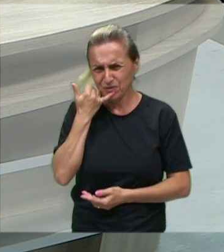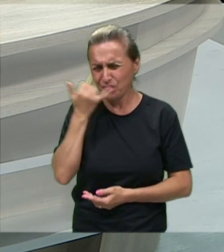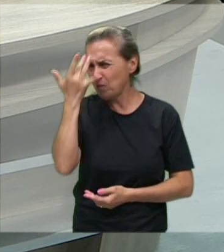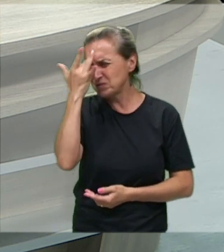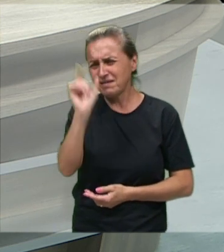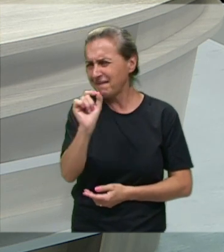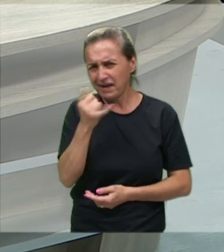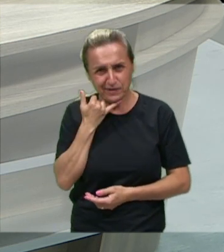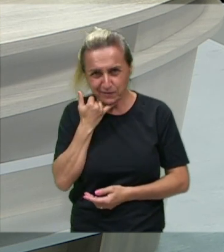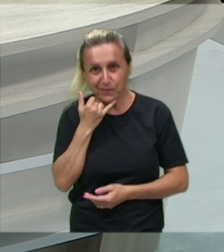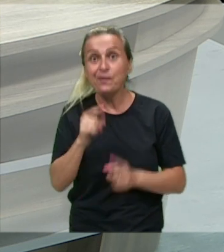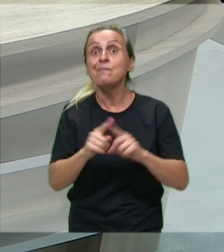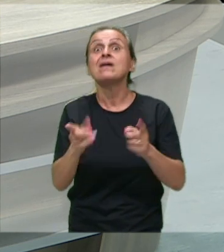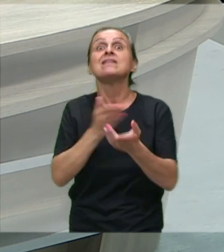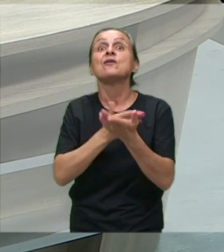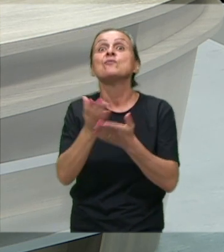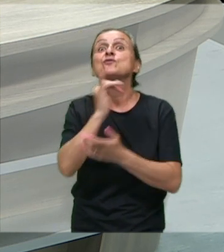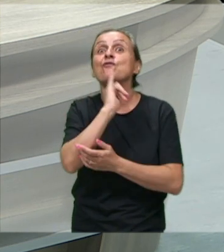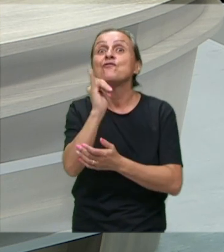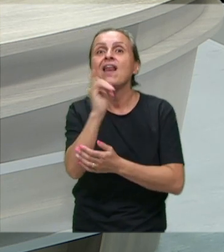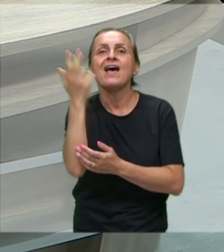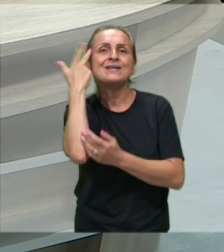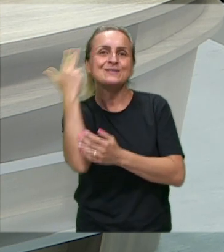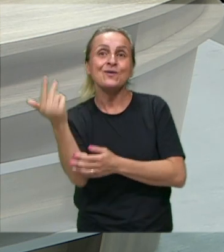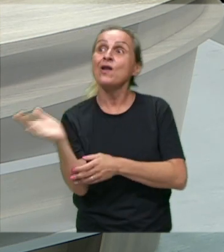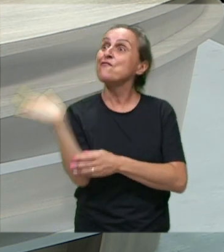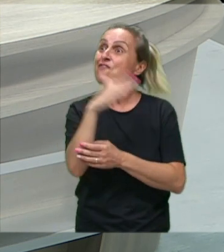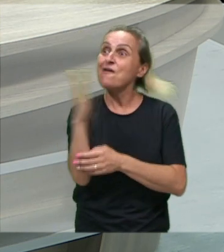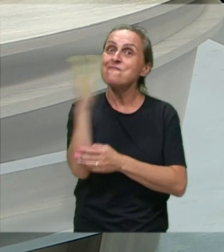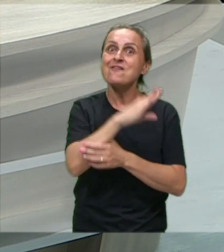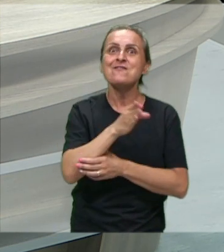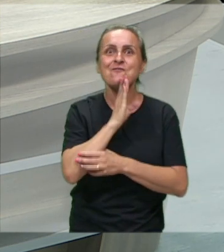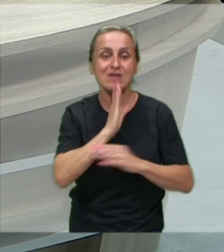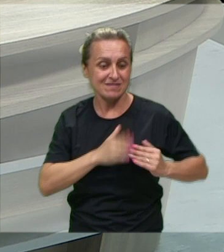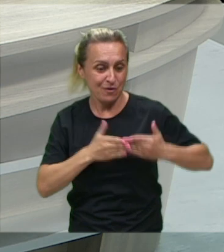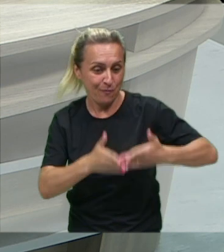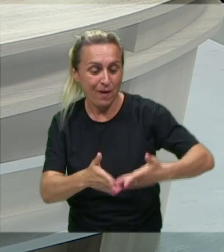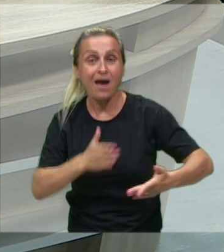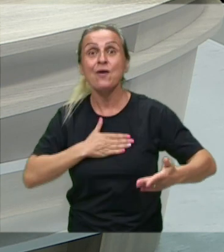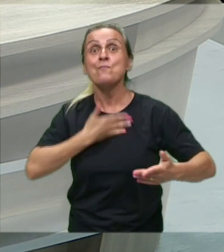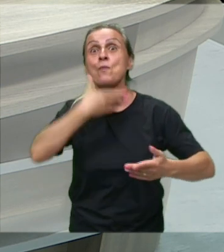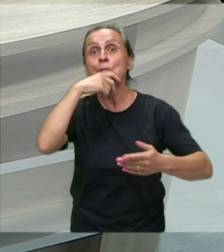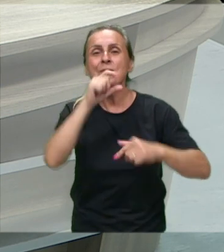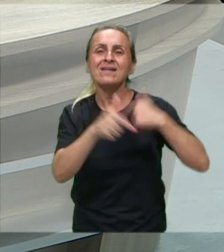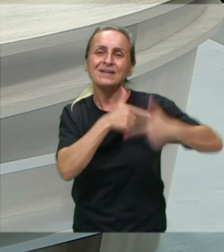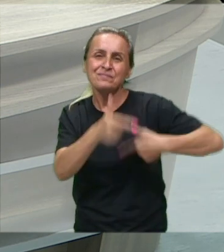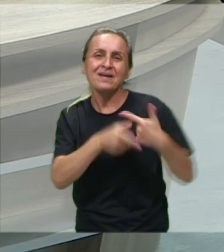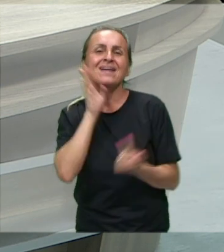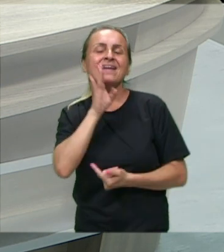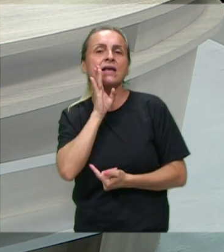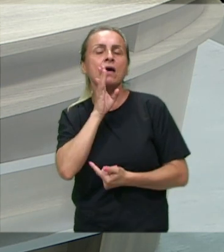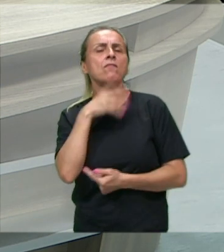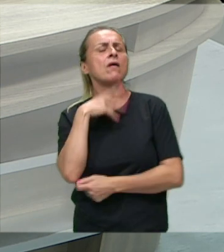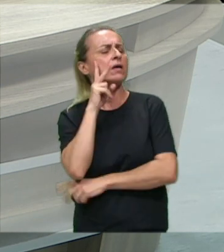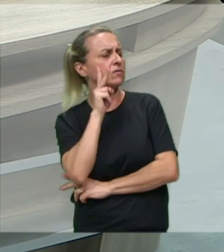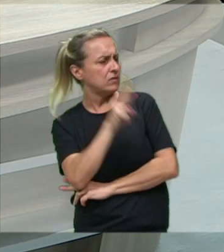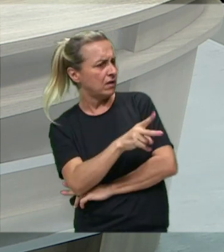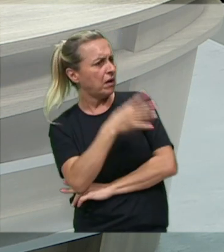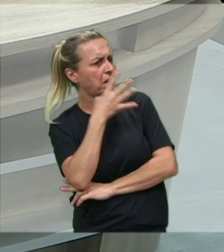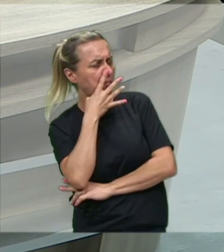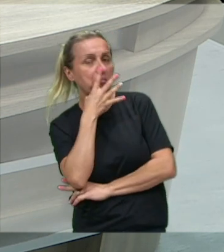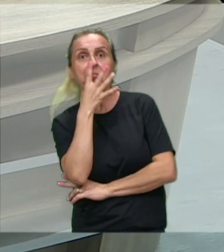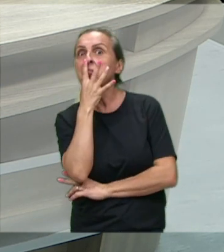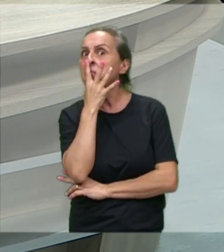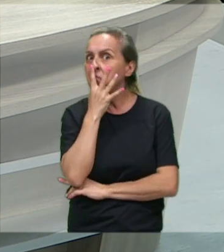gente gosta disso, fazer a criança, ela automaticamente se passar para as pessoas, olha, fui em